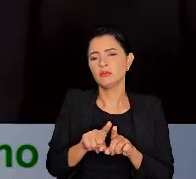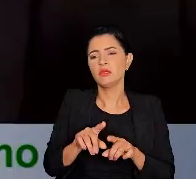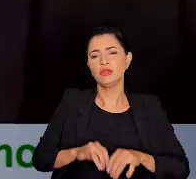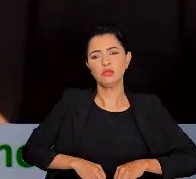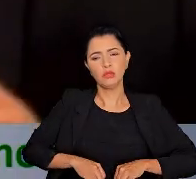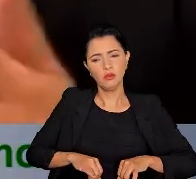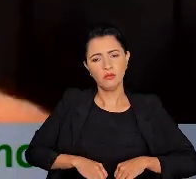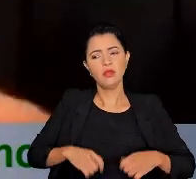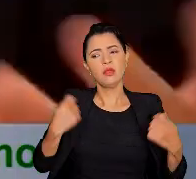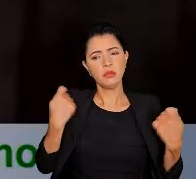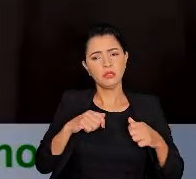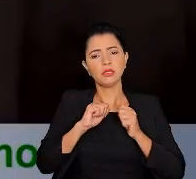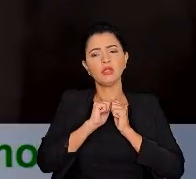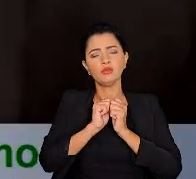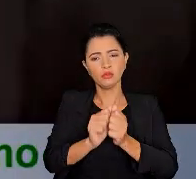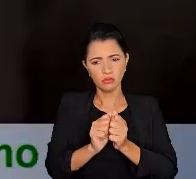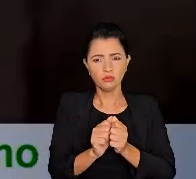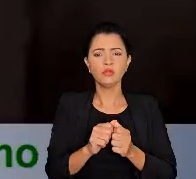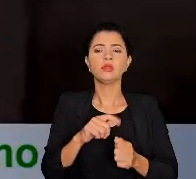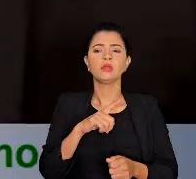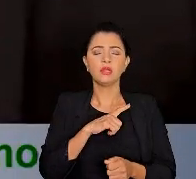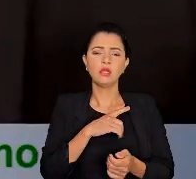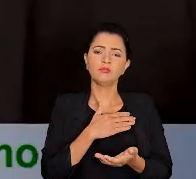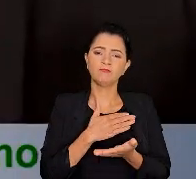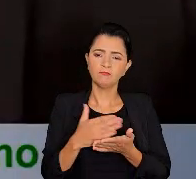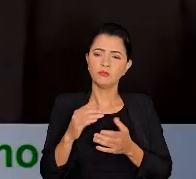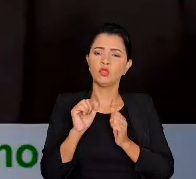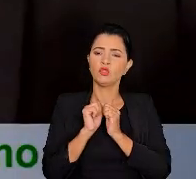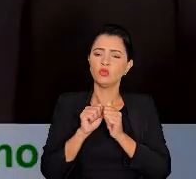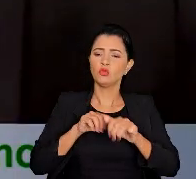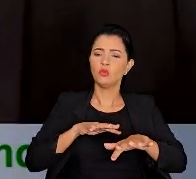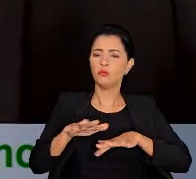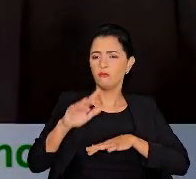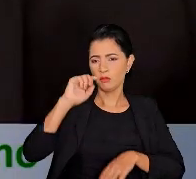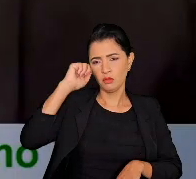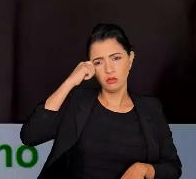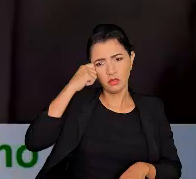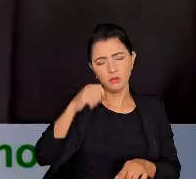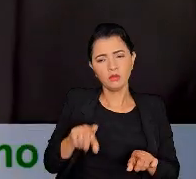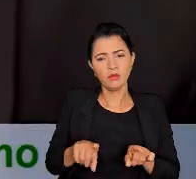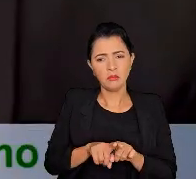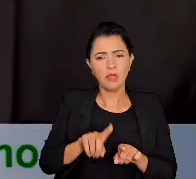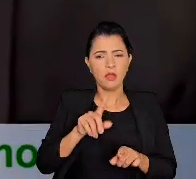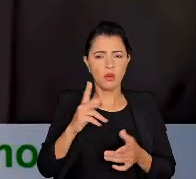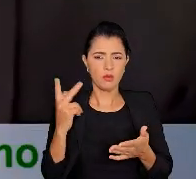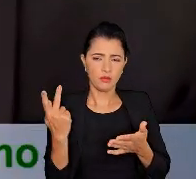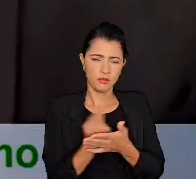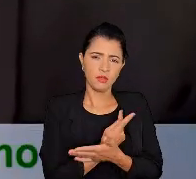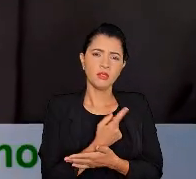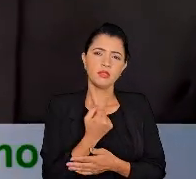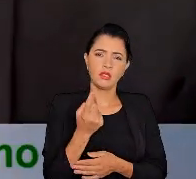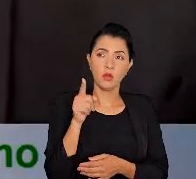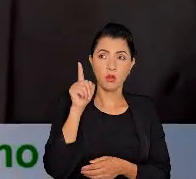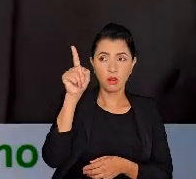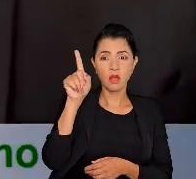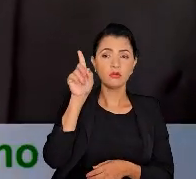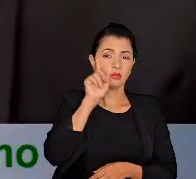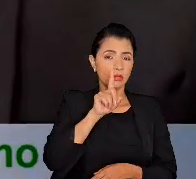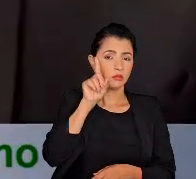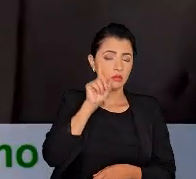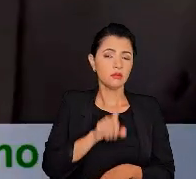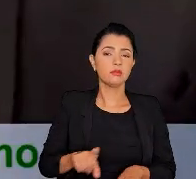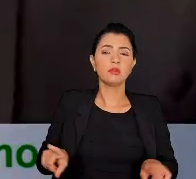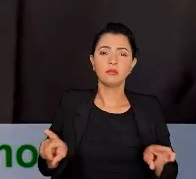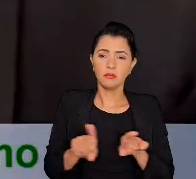andar de mãos juntas. Nós temos iniciativas junto com o movimento negro, né? Quando aconteceu o que aconteceu nos Estados Unidos,